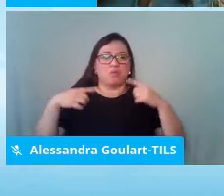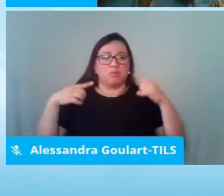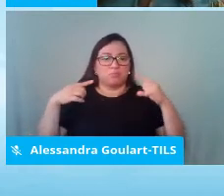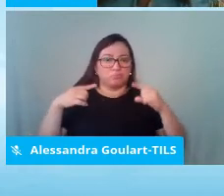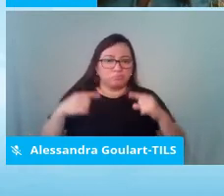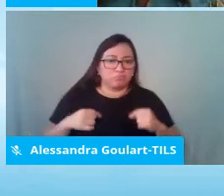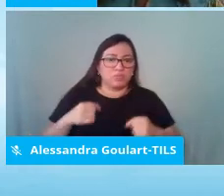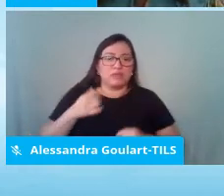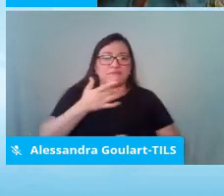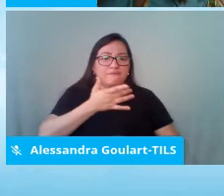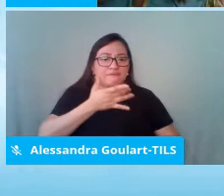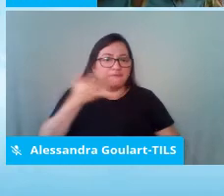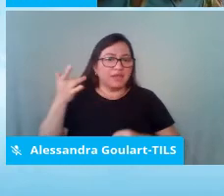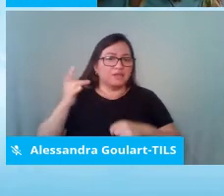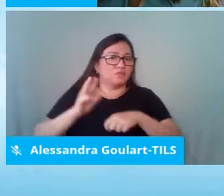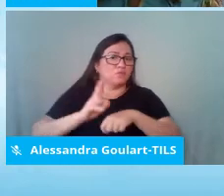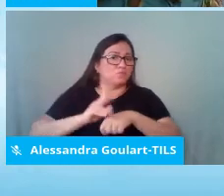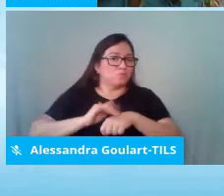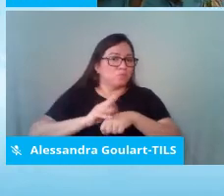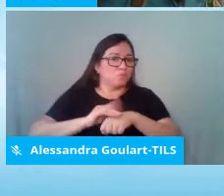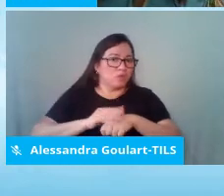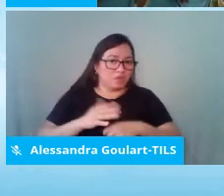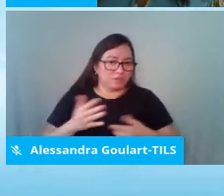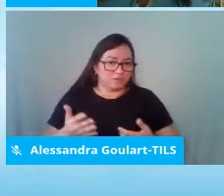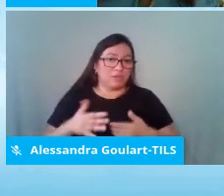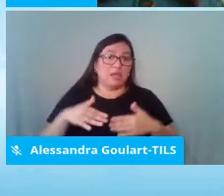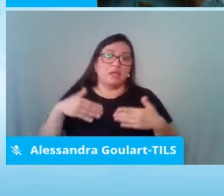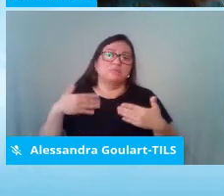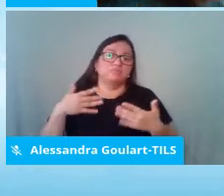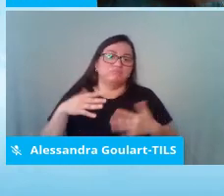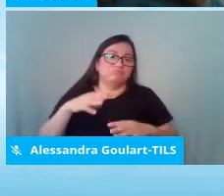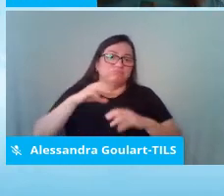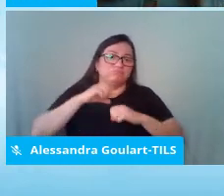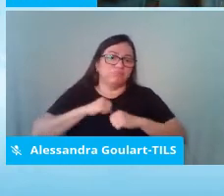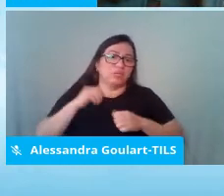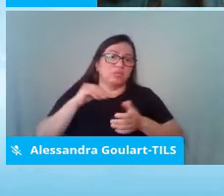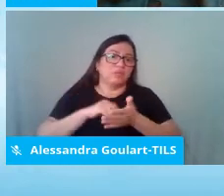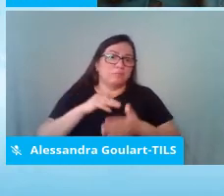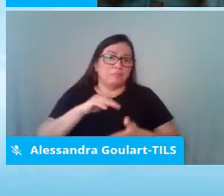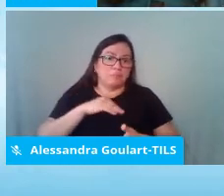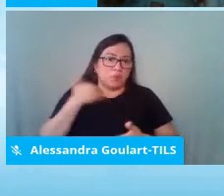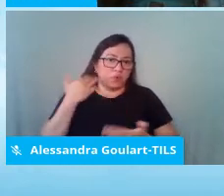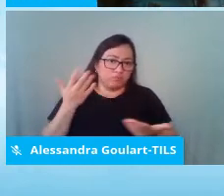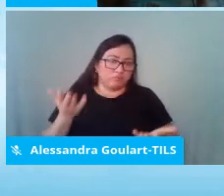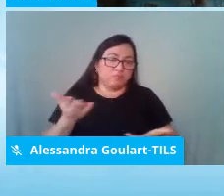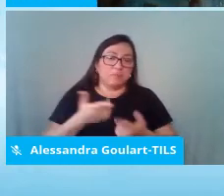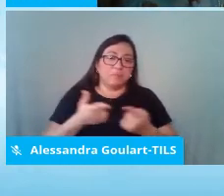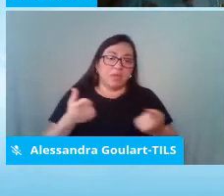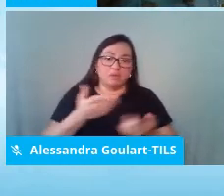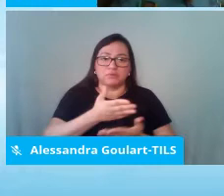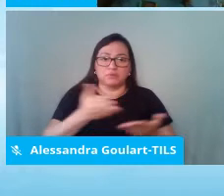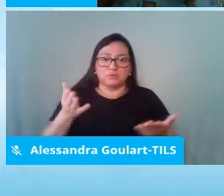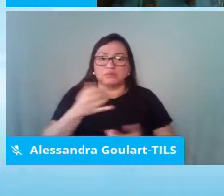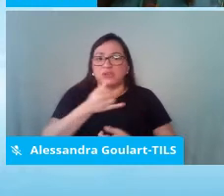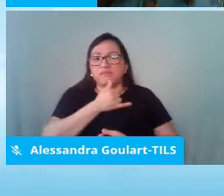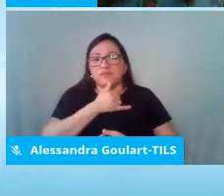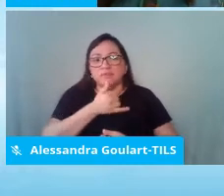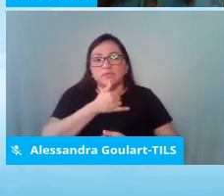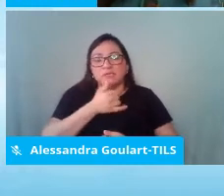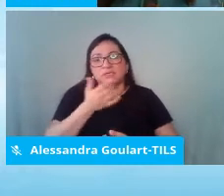muitas complicações de saúde, pode acabar levando à morte. Infelizmente, né, a gente ainda está num processo muito longo para